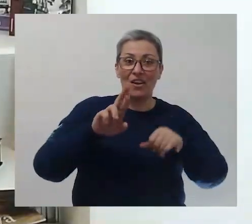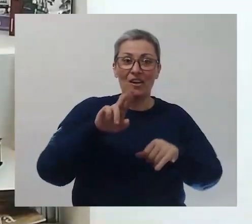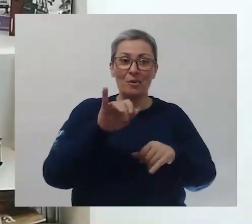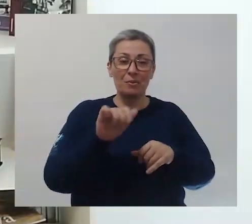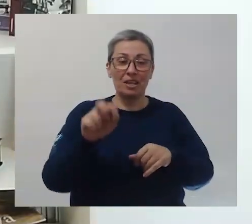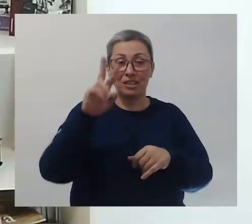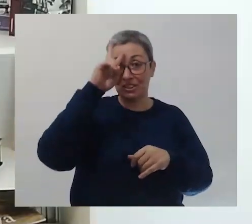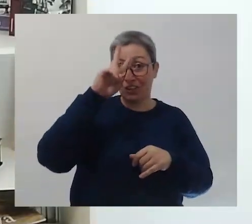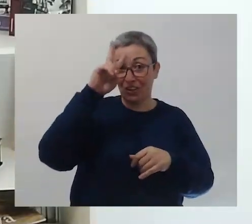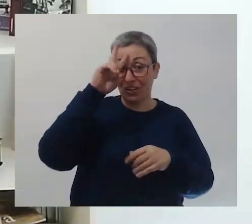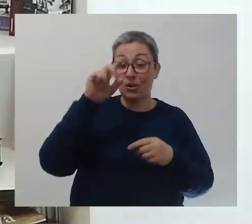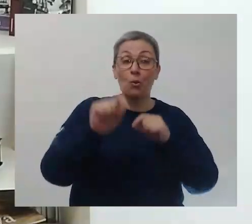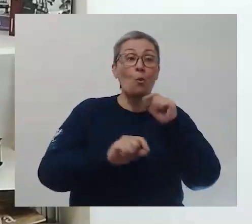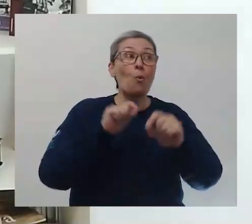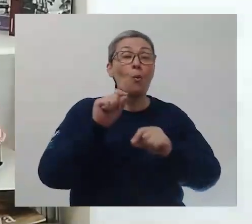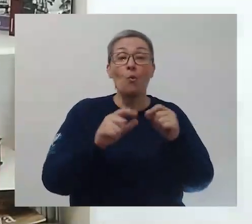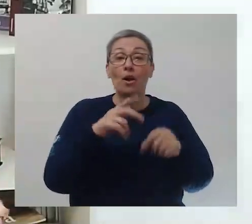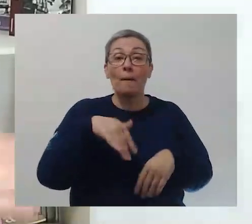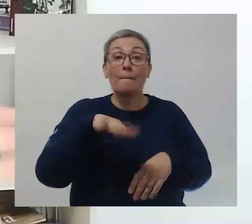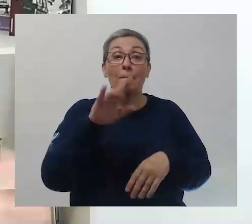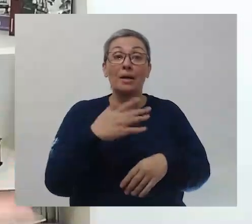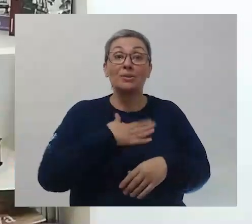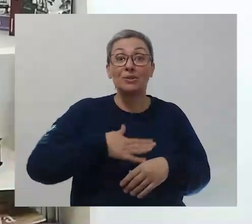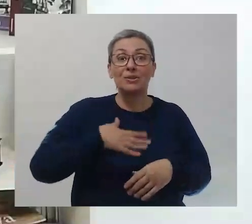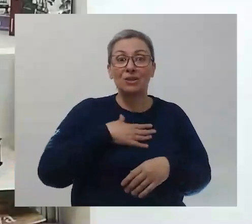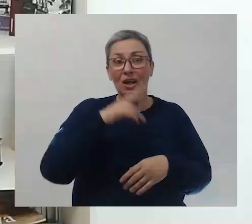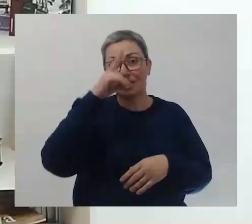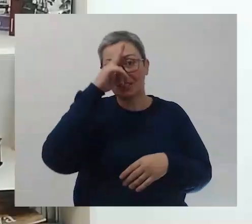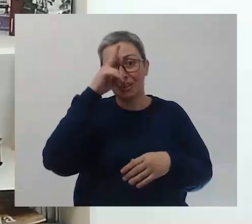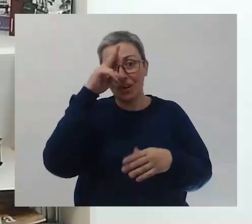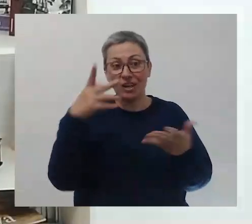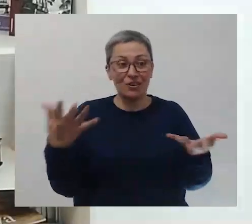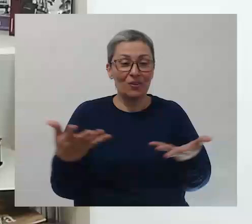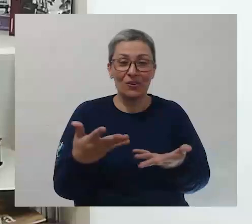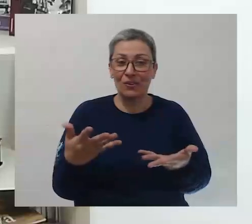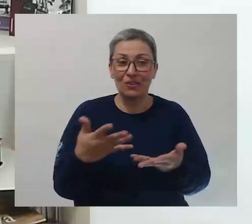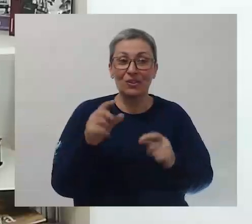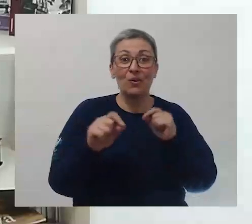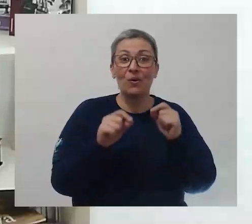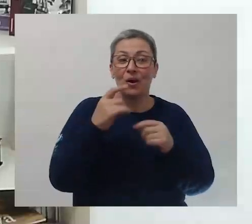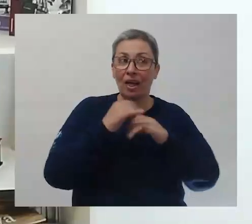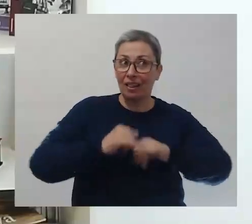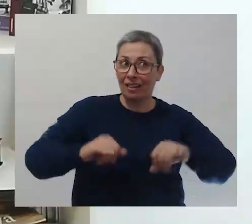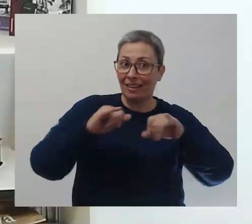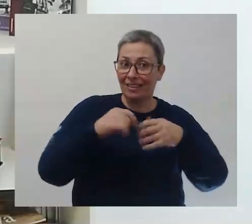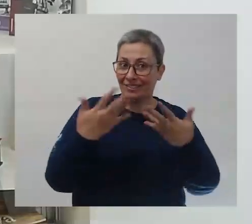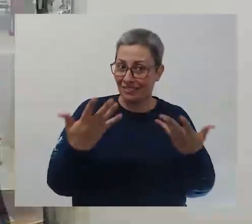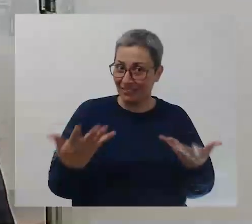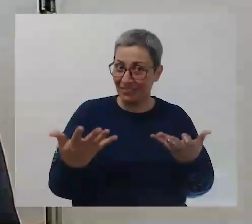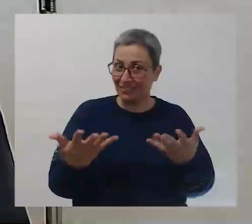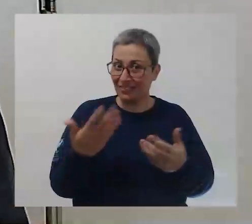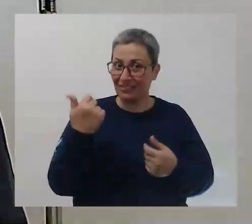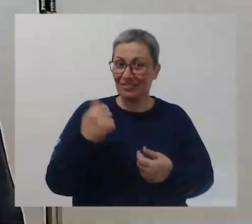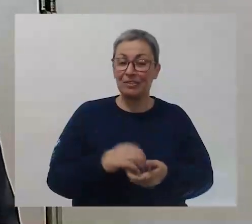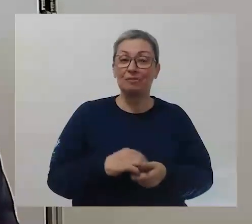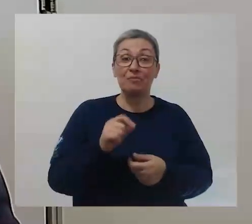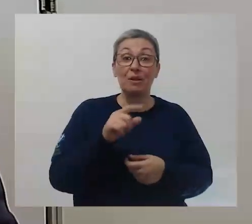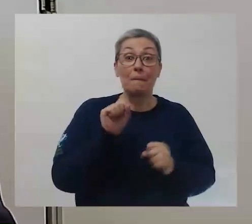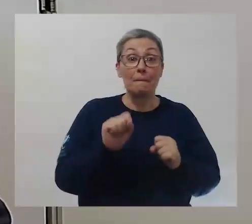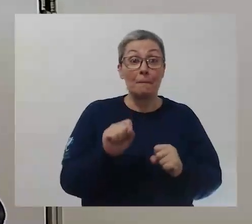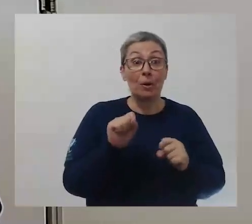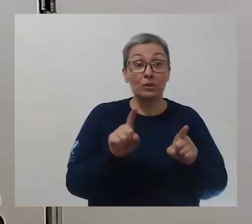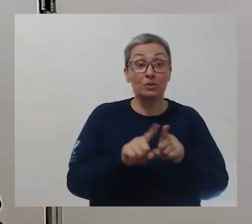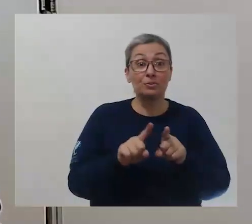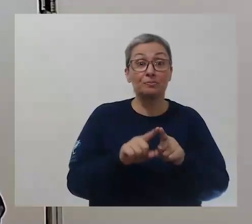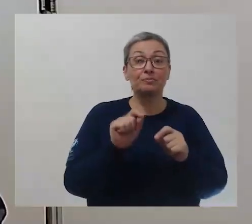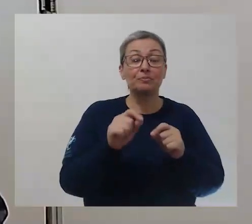history! O que você mais gostou da história de hoje? Que tal espalhar por aí? Você